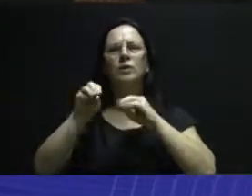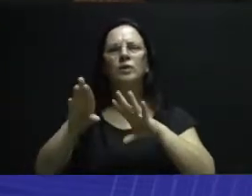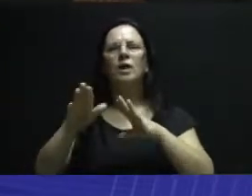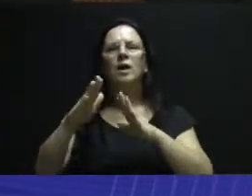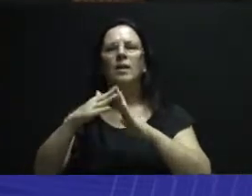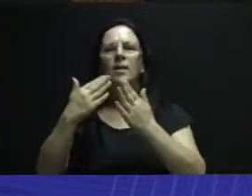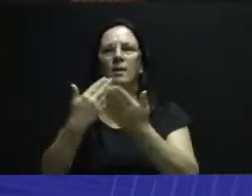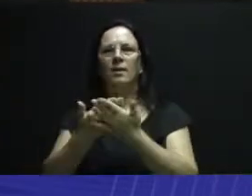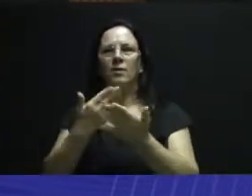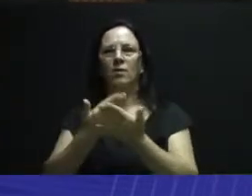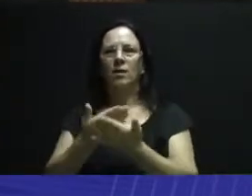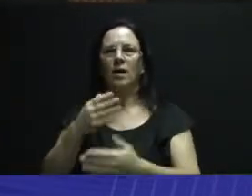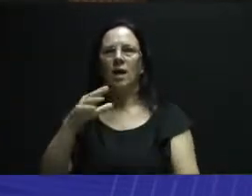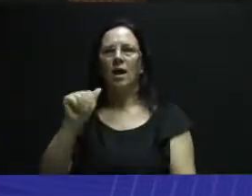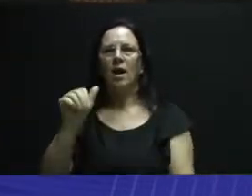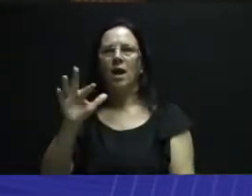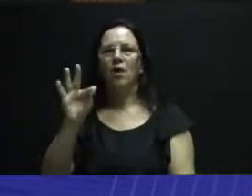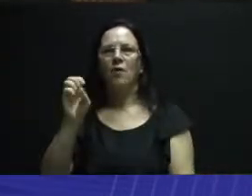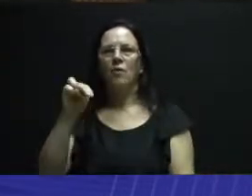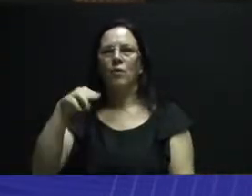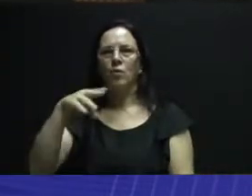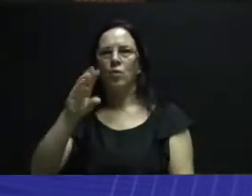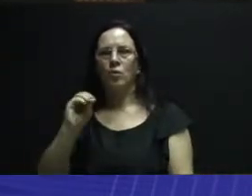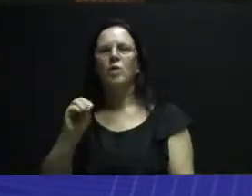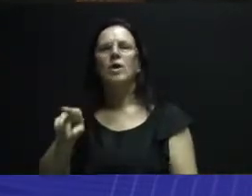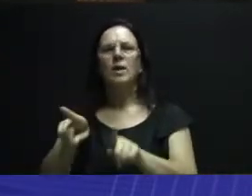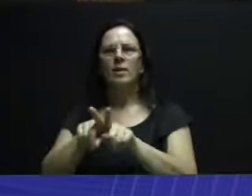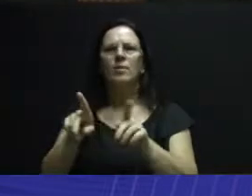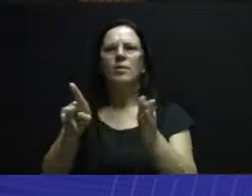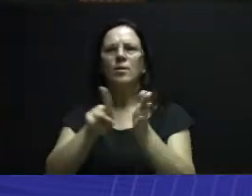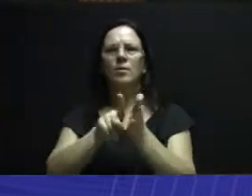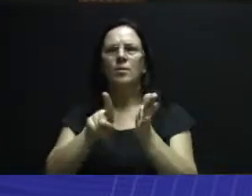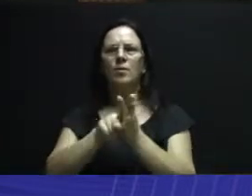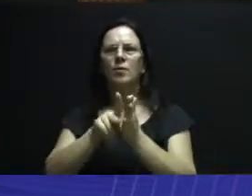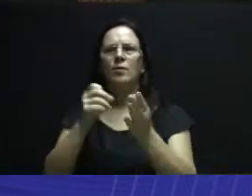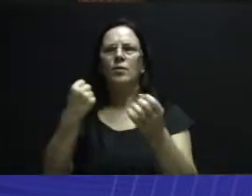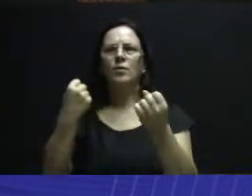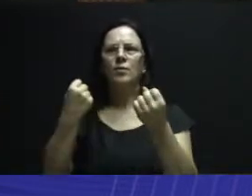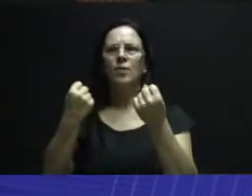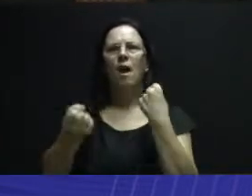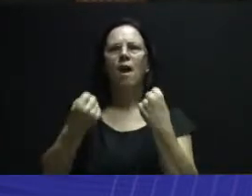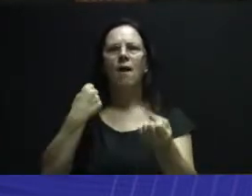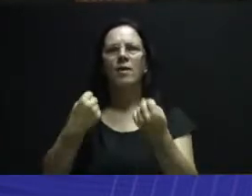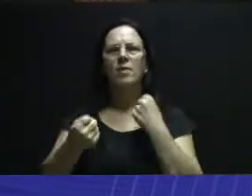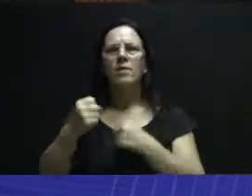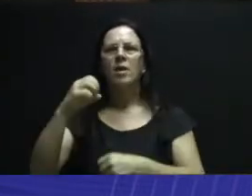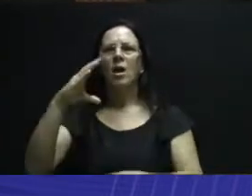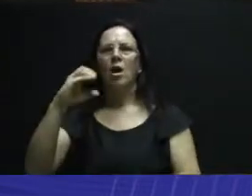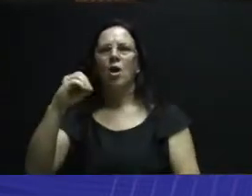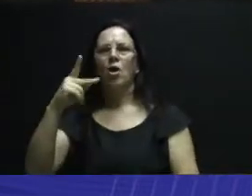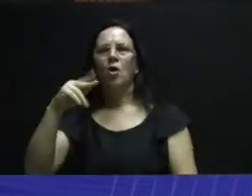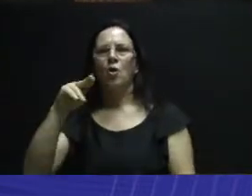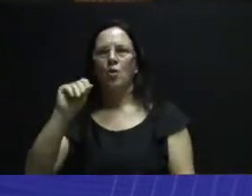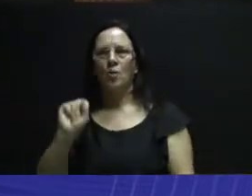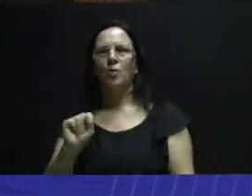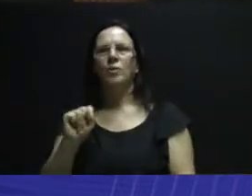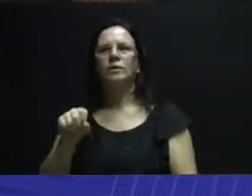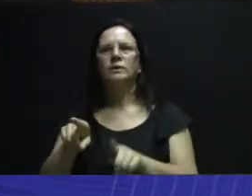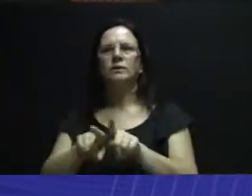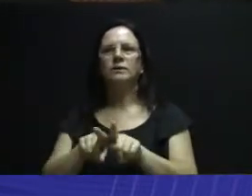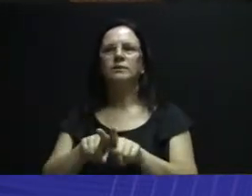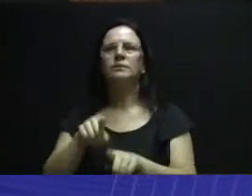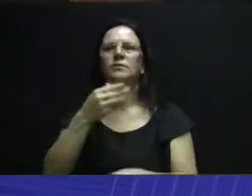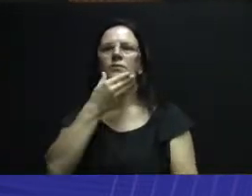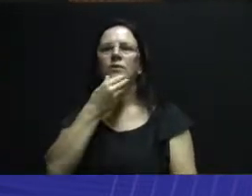Schmidt. Também é proprietário da Academia Corpus desde 1999. Abelardo